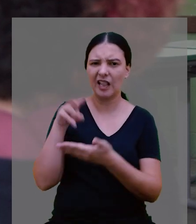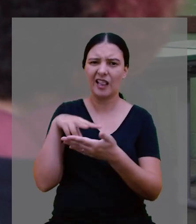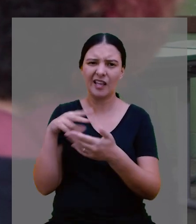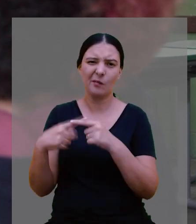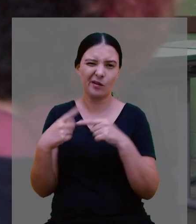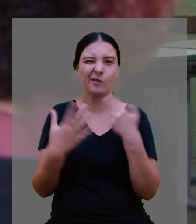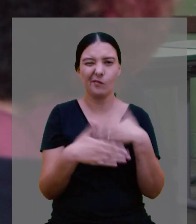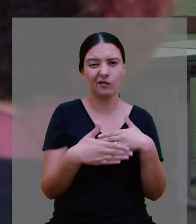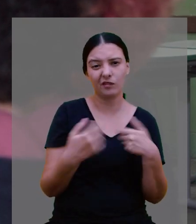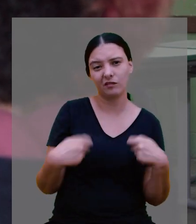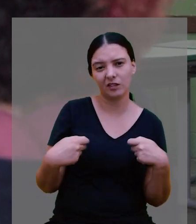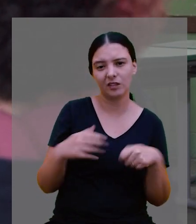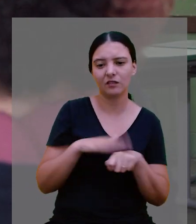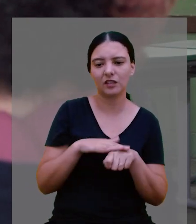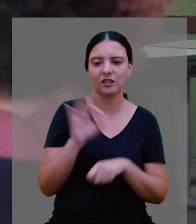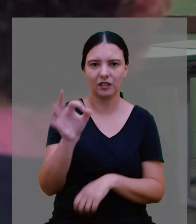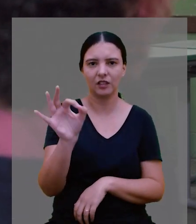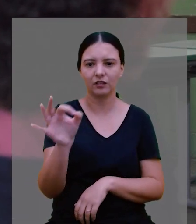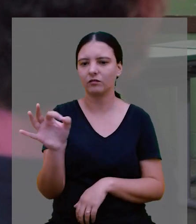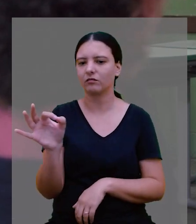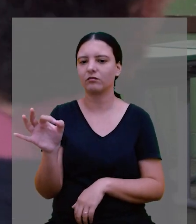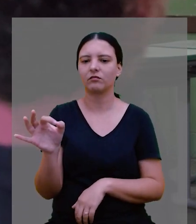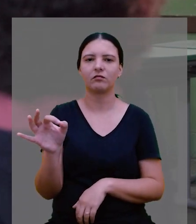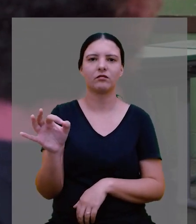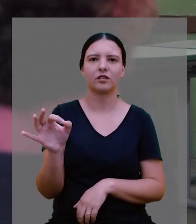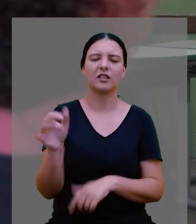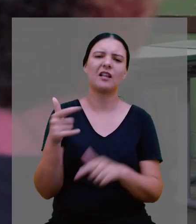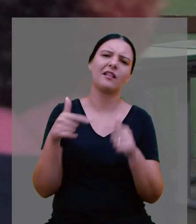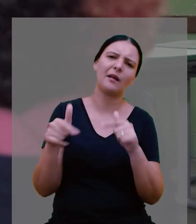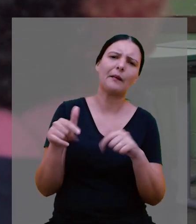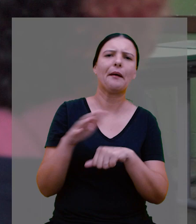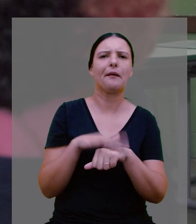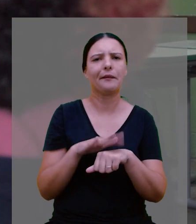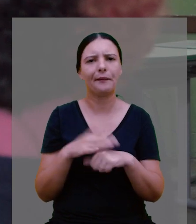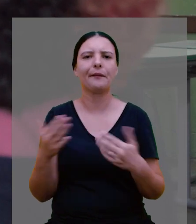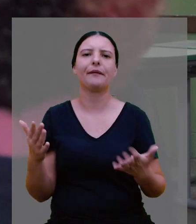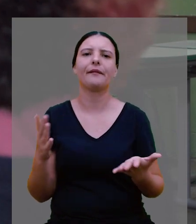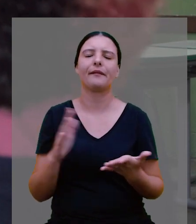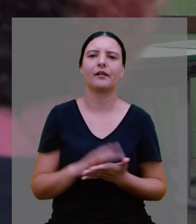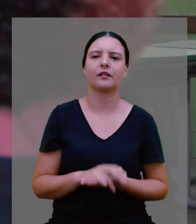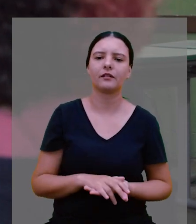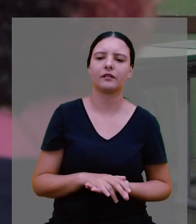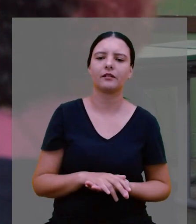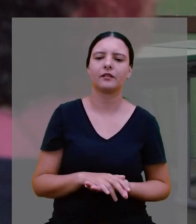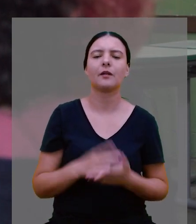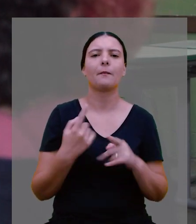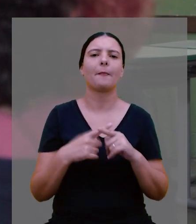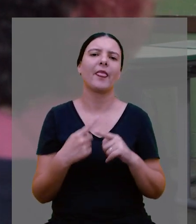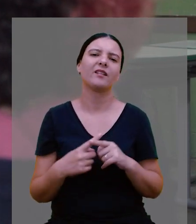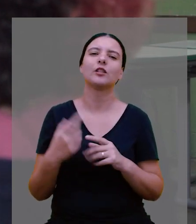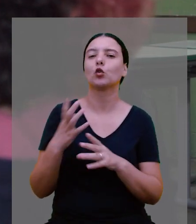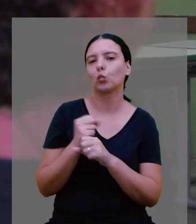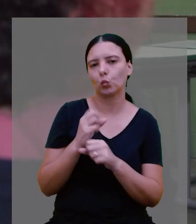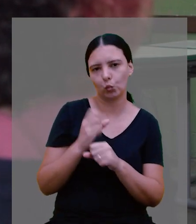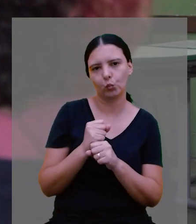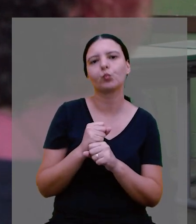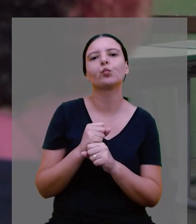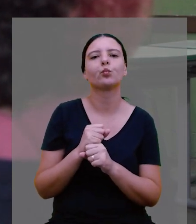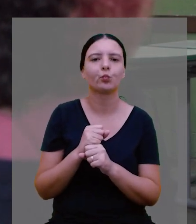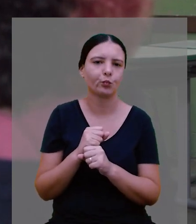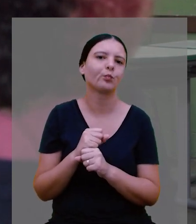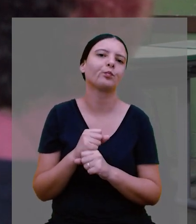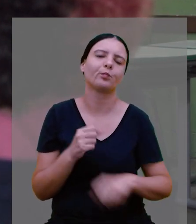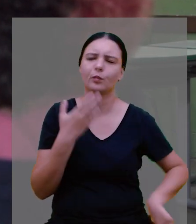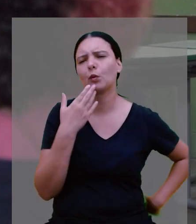fazer prova. Não é isso? Para fazer um trabalho, né? Por causa de nota. Pois é,